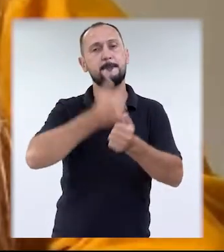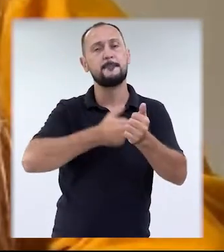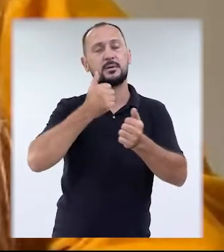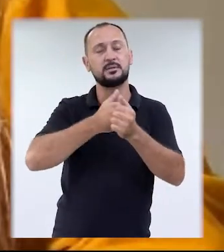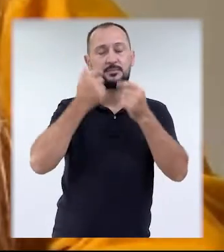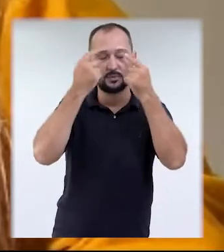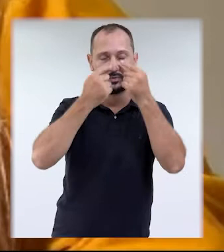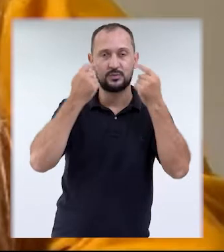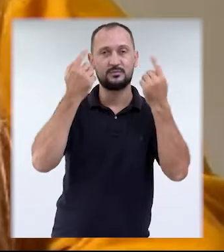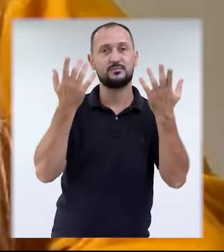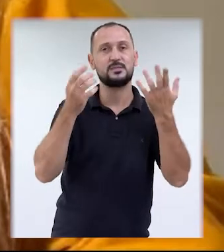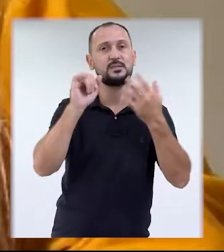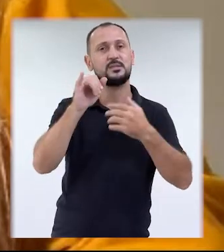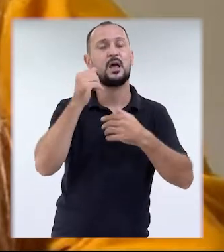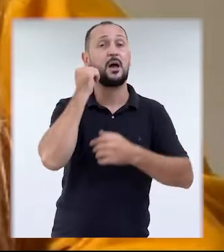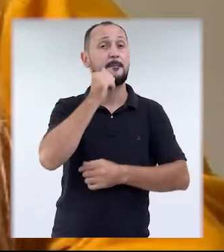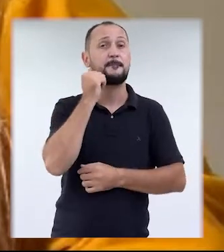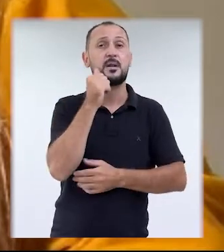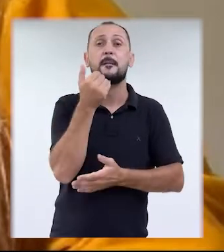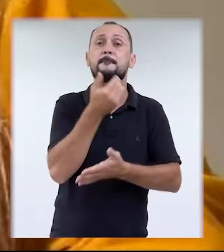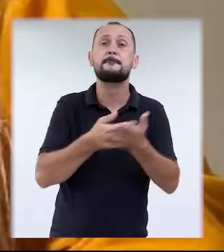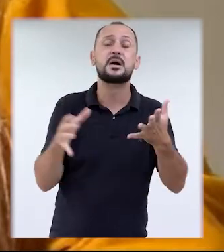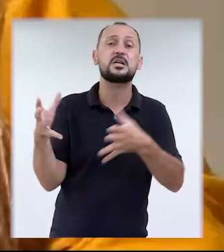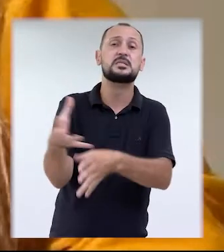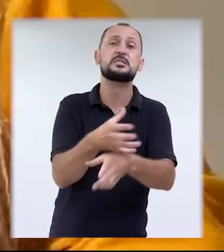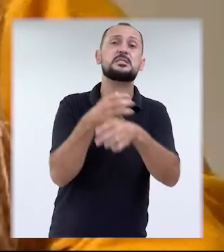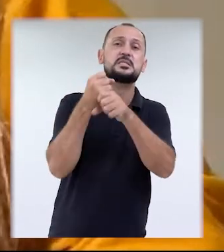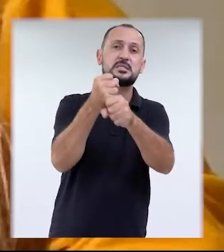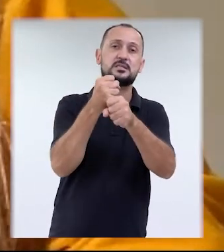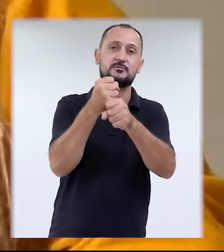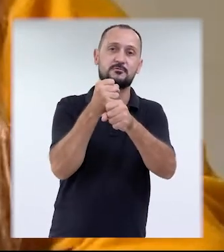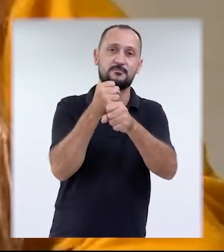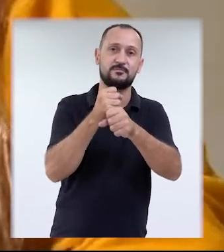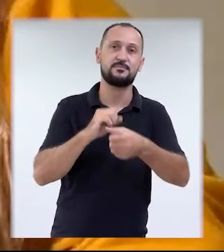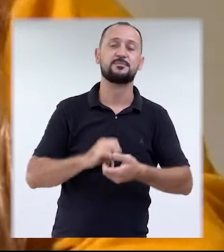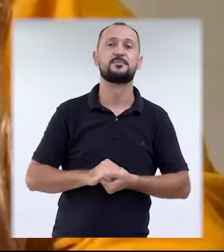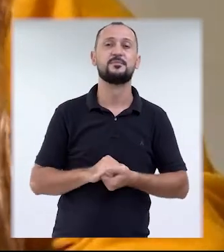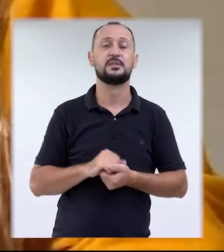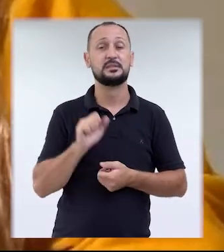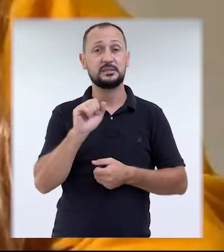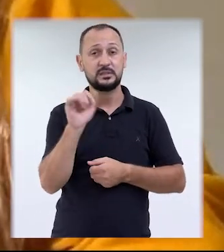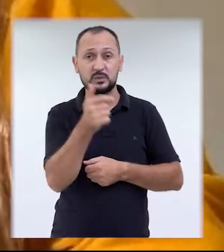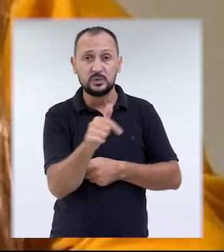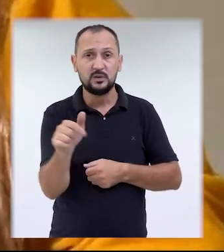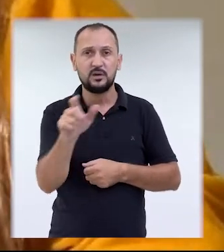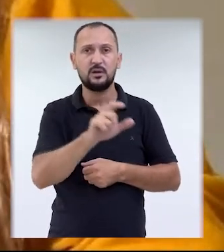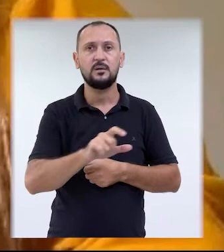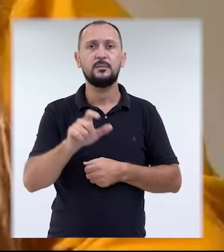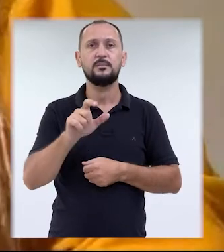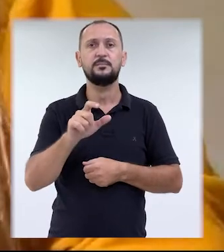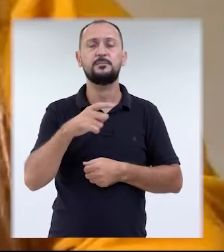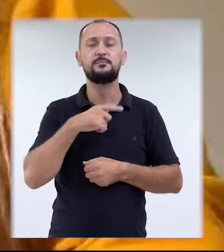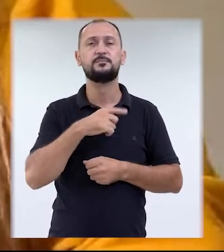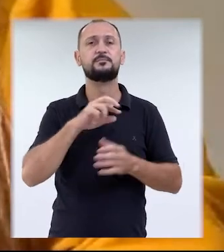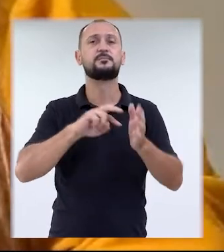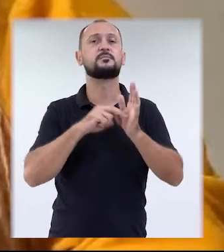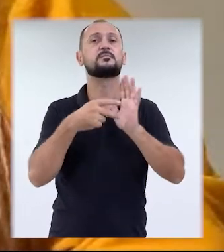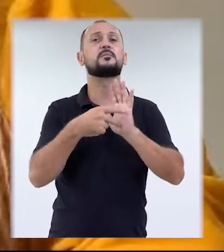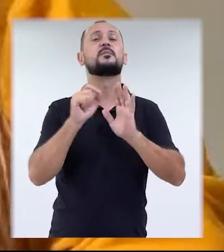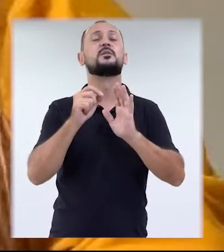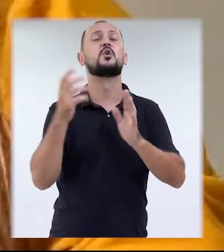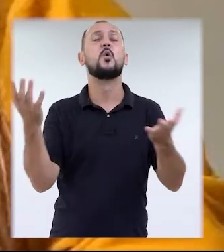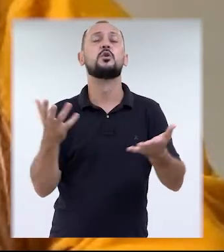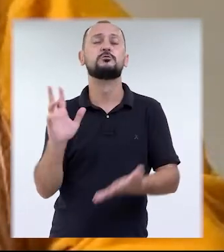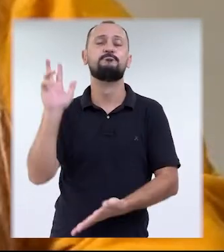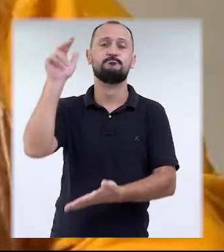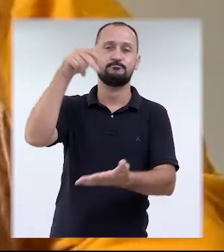pensamentos ilusórios. Sem ela, as mulheres perdem a segurança do apoio da sua alma. Sem ela, esquecem do motivo pelo qual